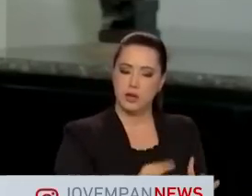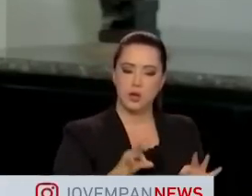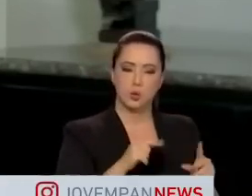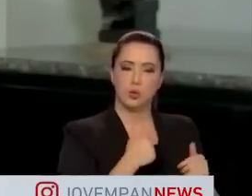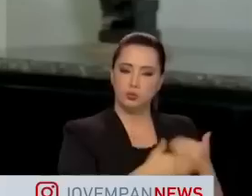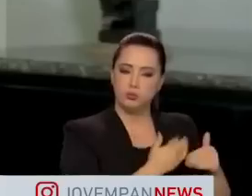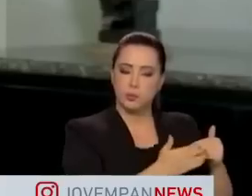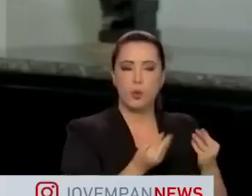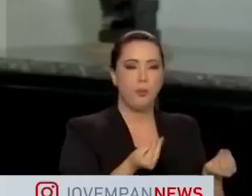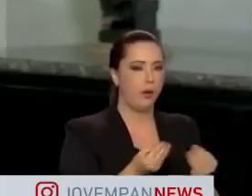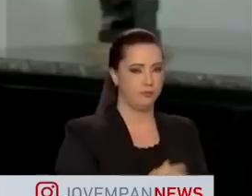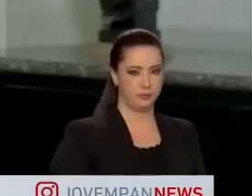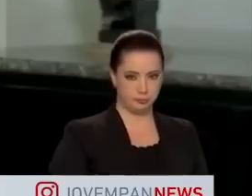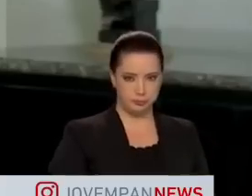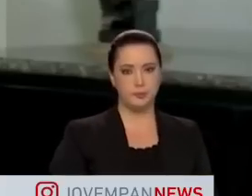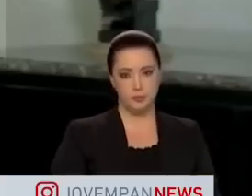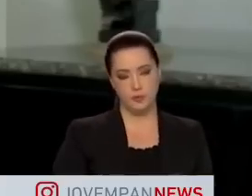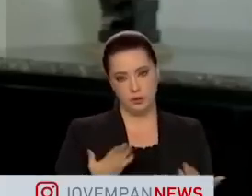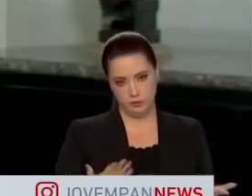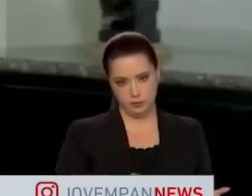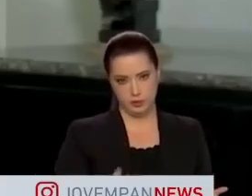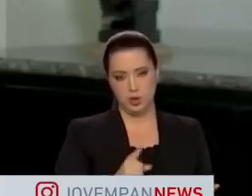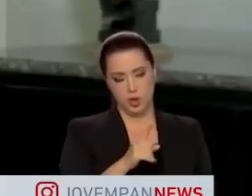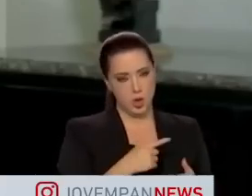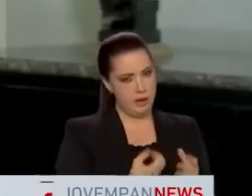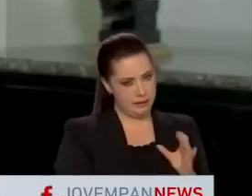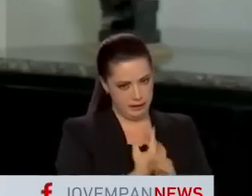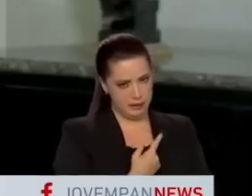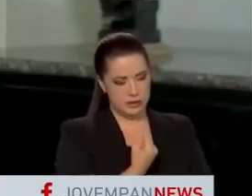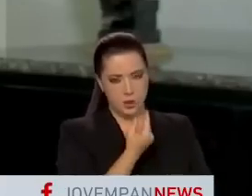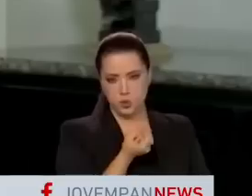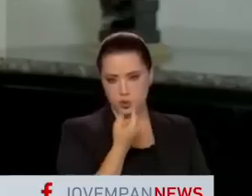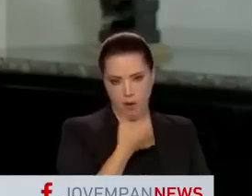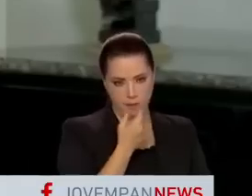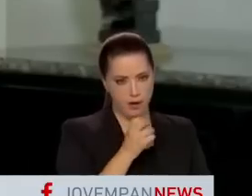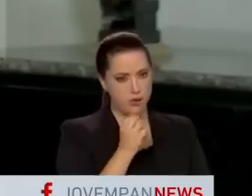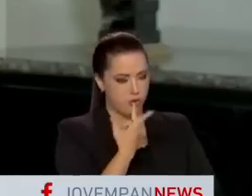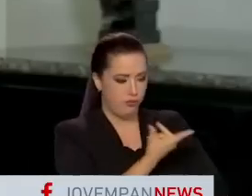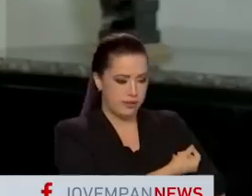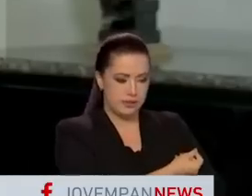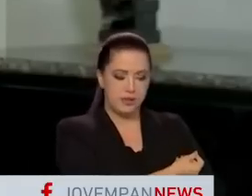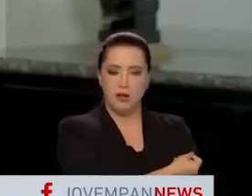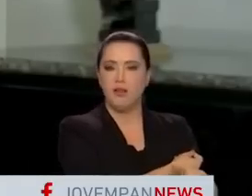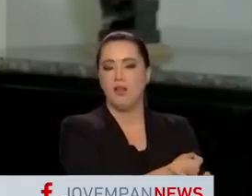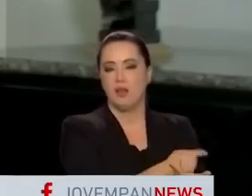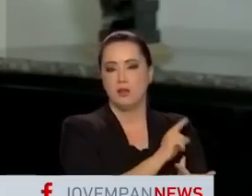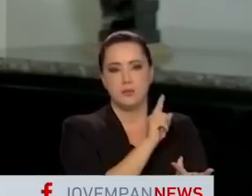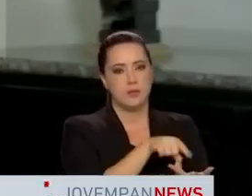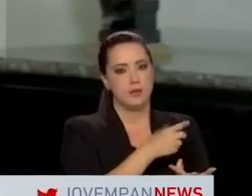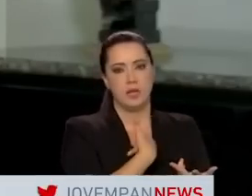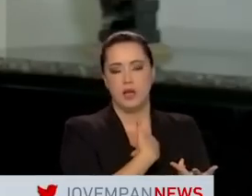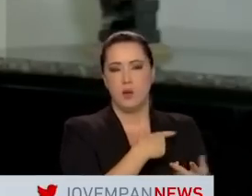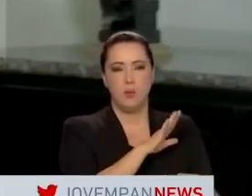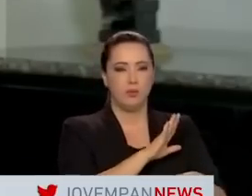do ex-ministro da Saúde, general Eduardo Pazuello, num ato político sem a autorização da corporação. Em maio